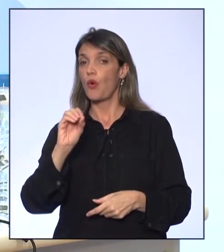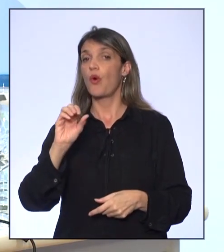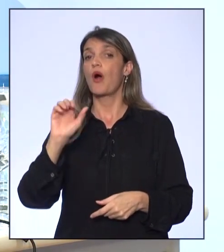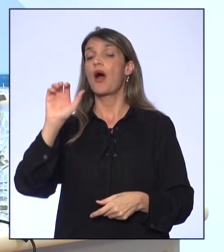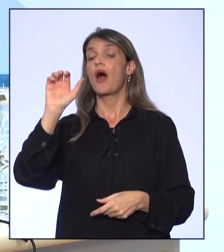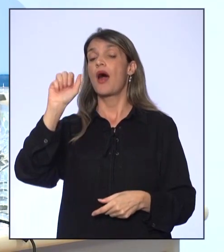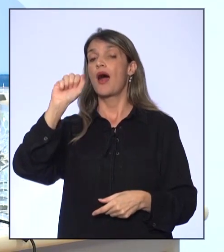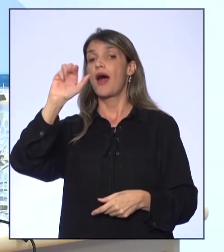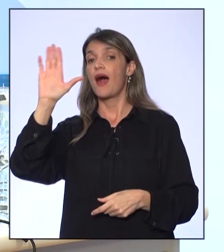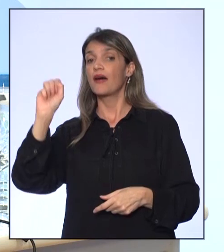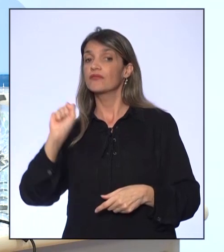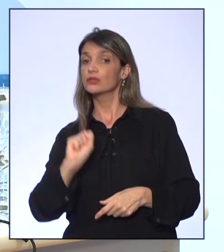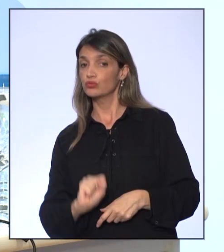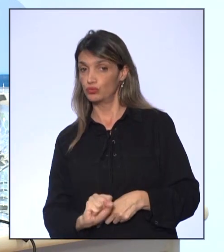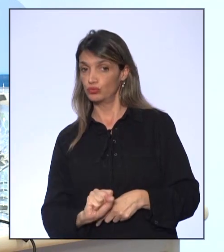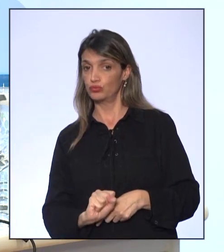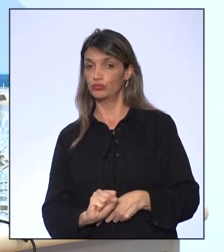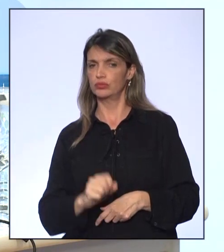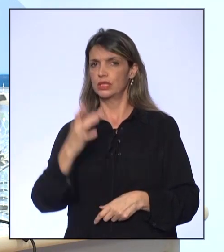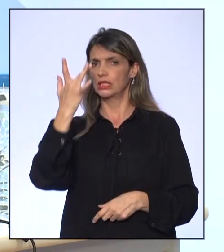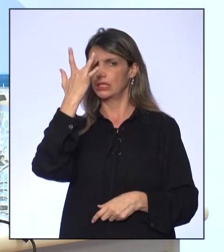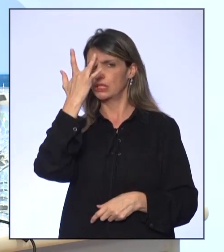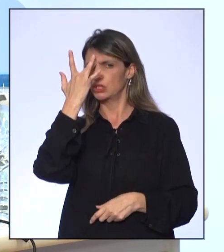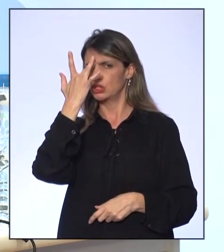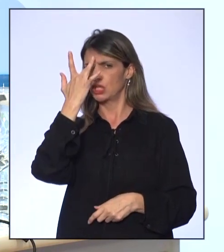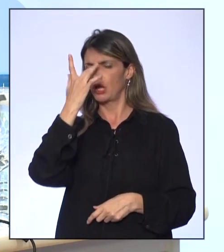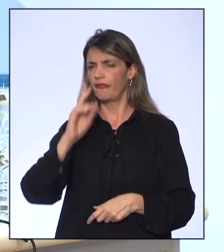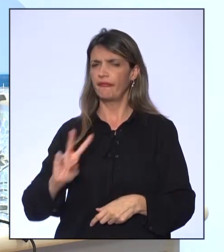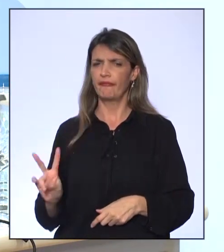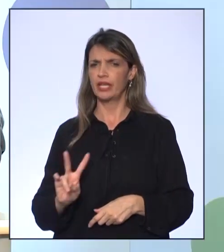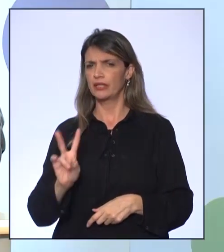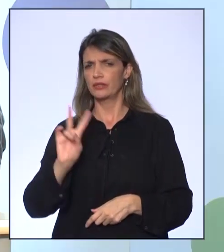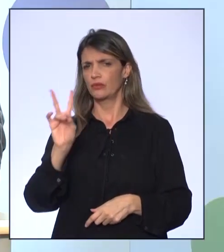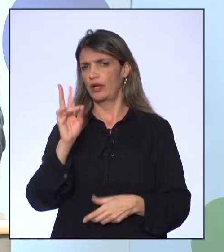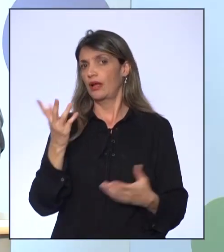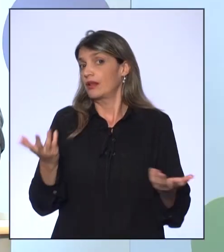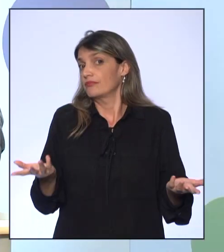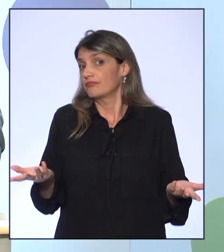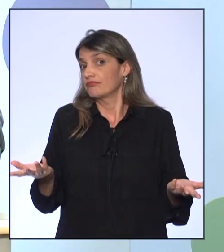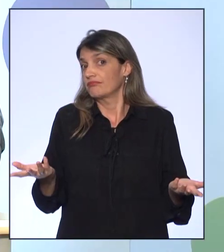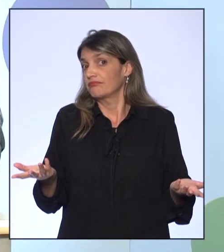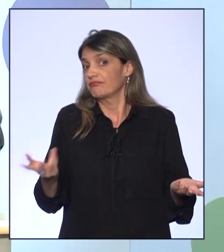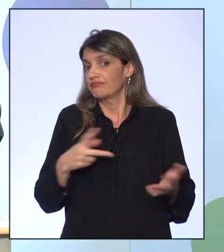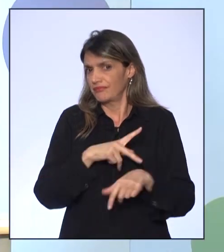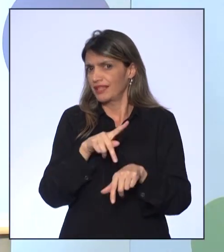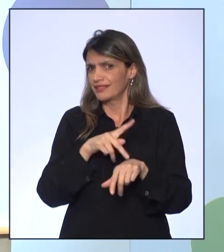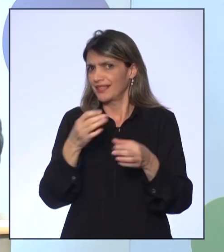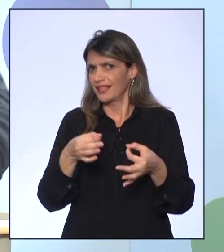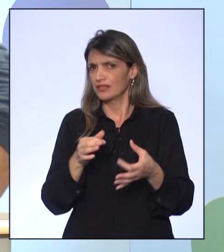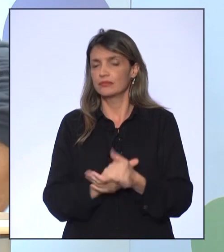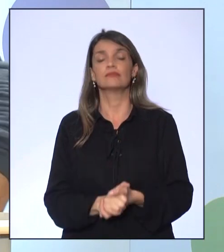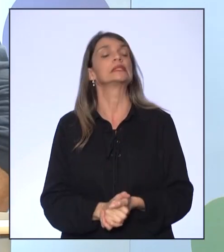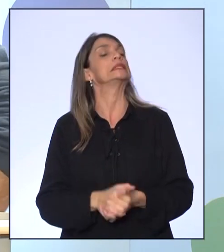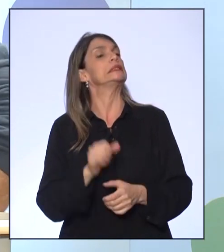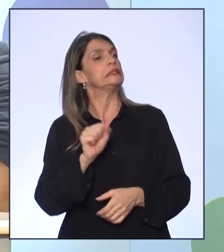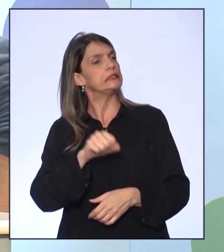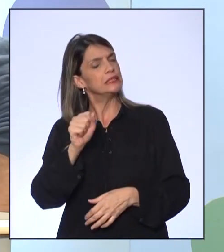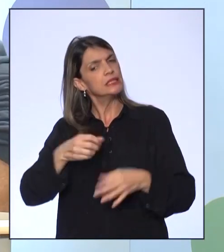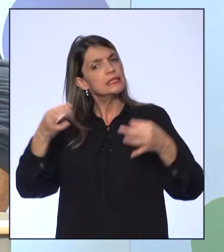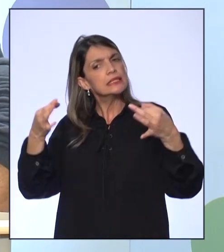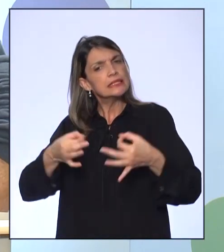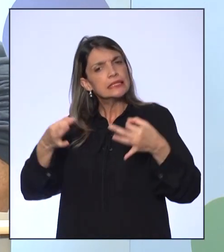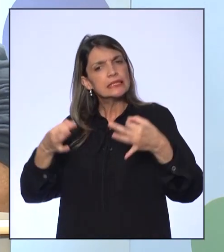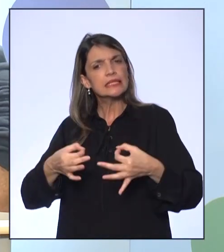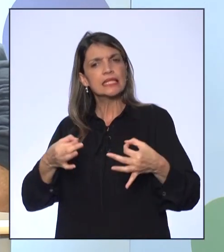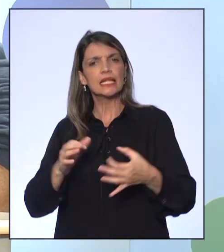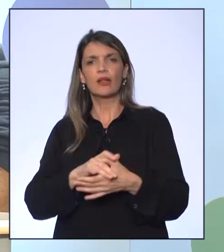Sul, colocaram também Índia, Venezuela. E aí, professor, esses países estão corretos? Corretíssimos, né? Cada